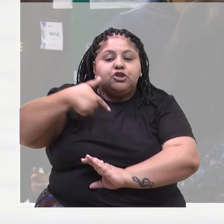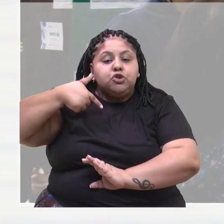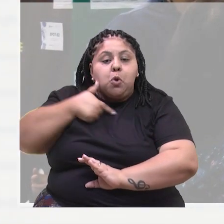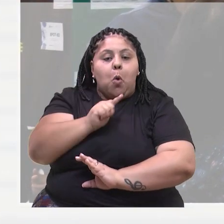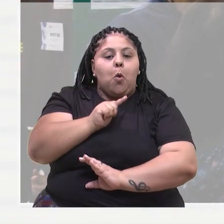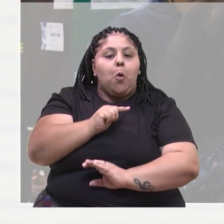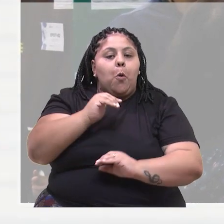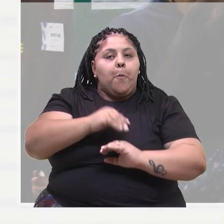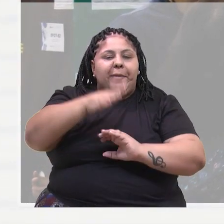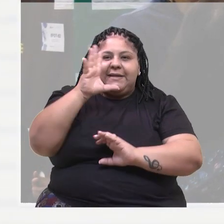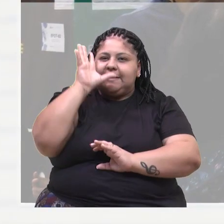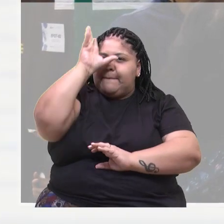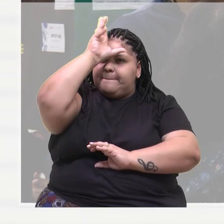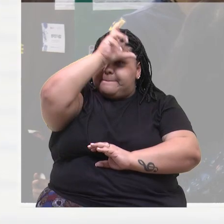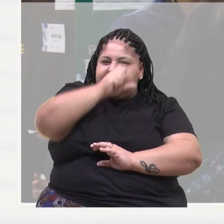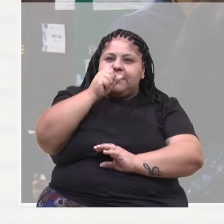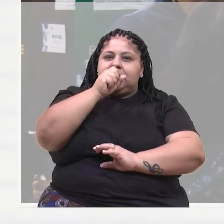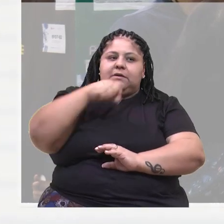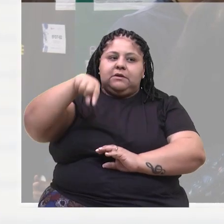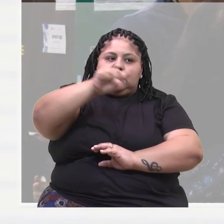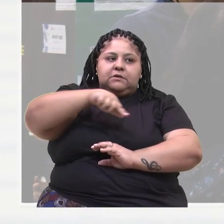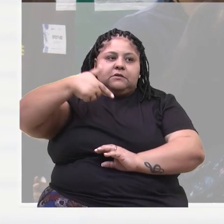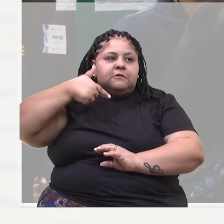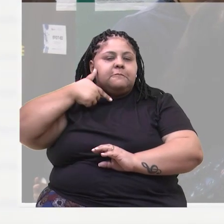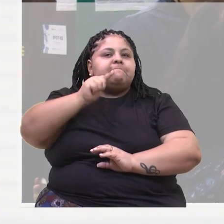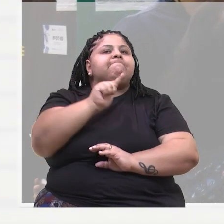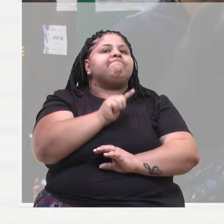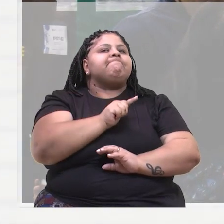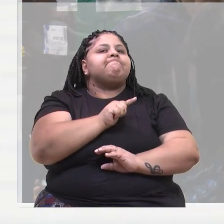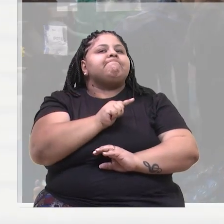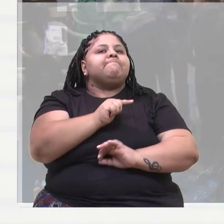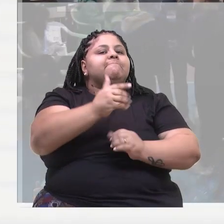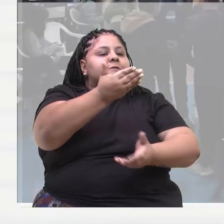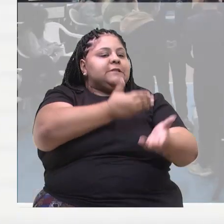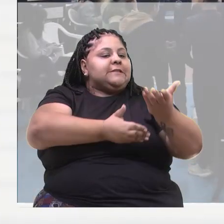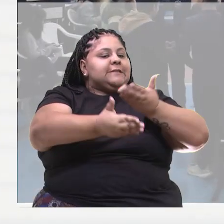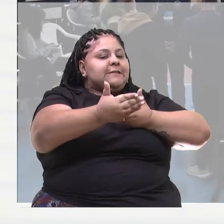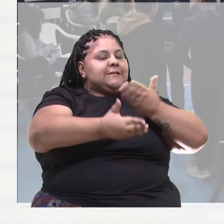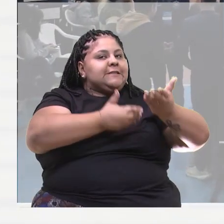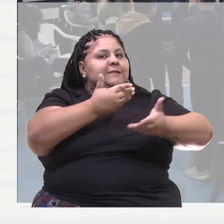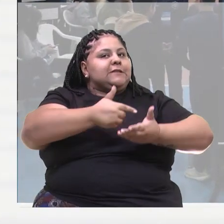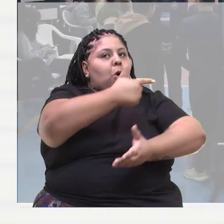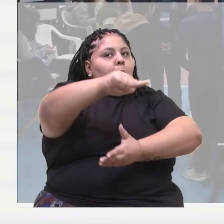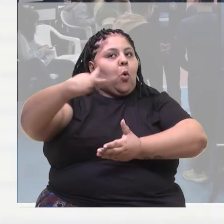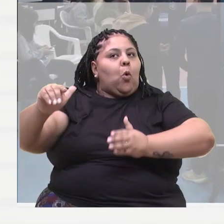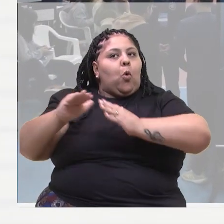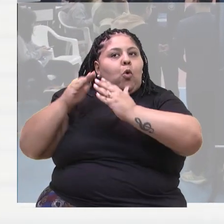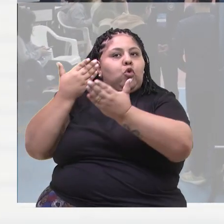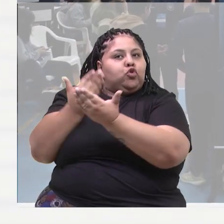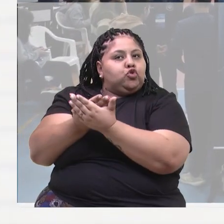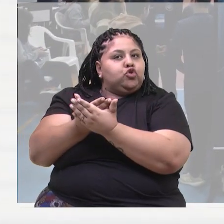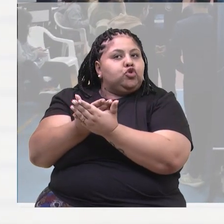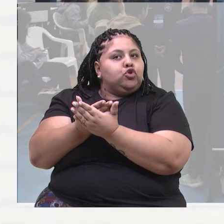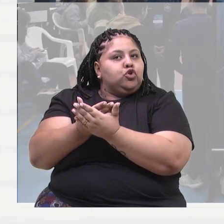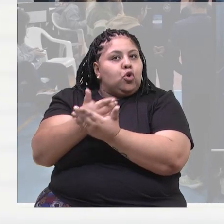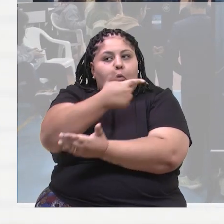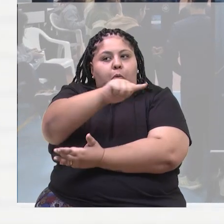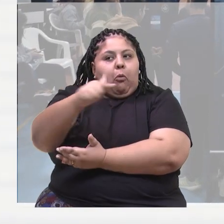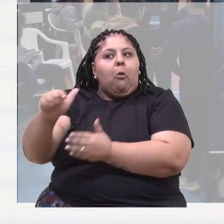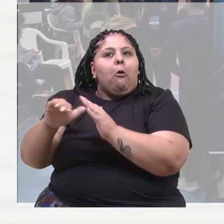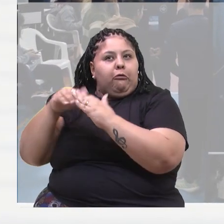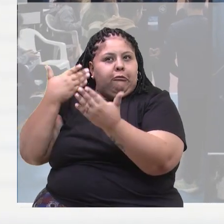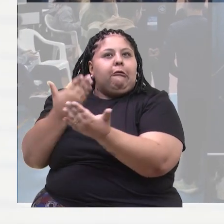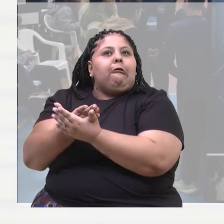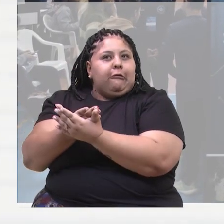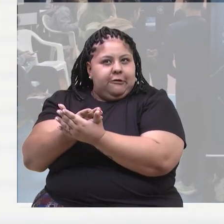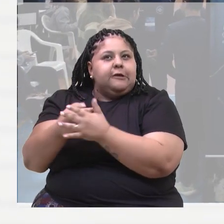gente conseguiu mais aprendizados, a gente conseguiu uma interação com outras escolas, que a gente só tinha interação com os alunos do CETEC, a